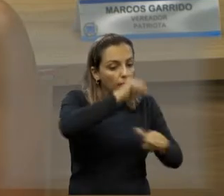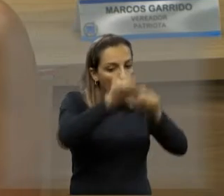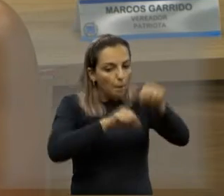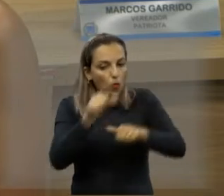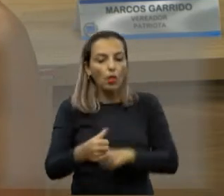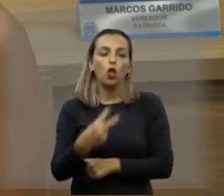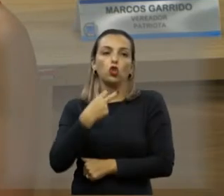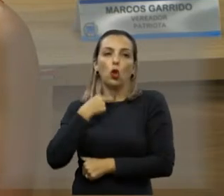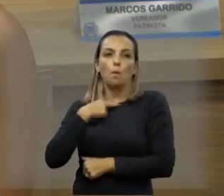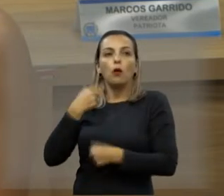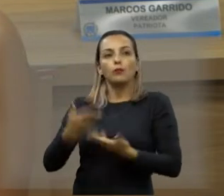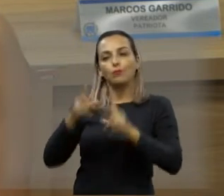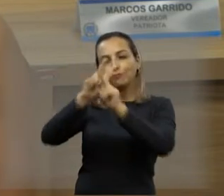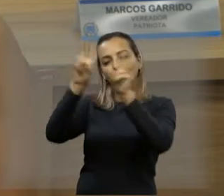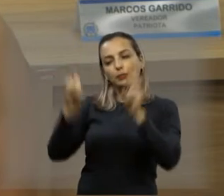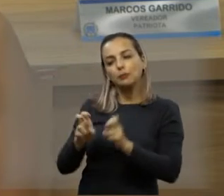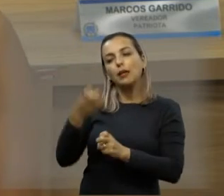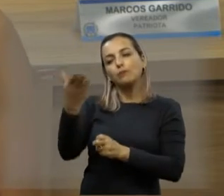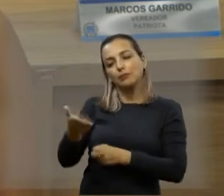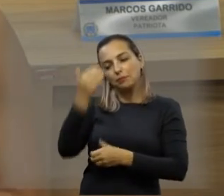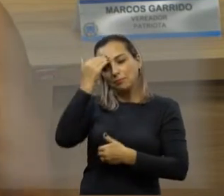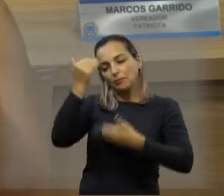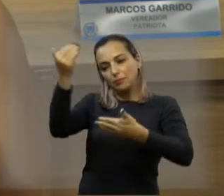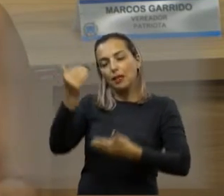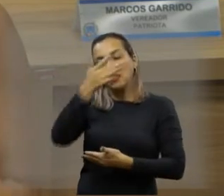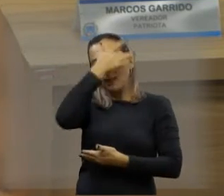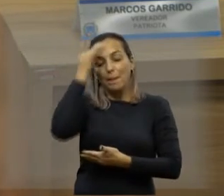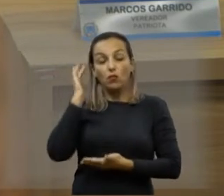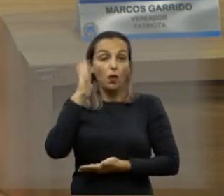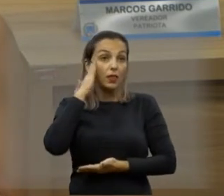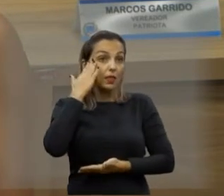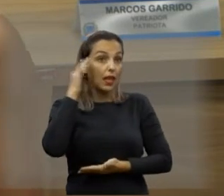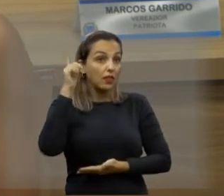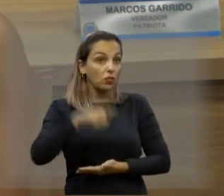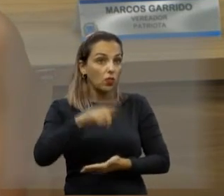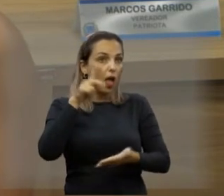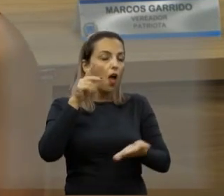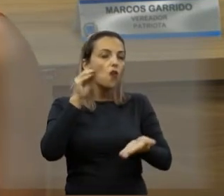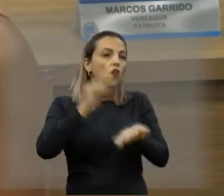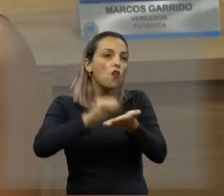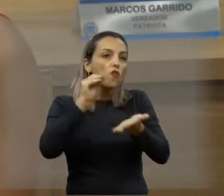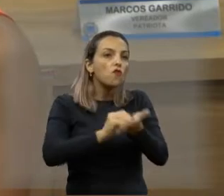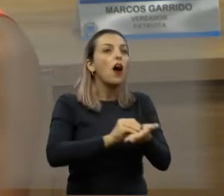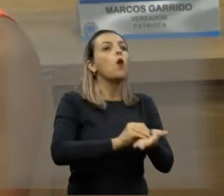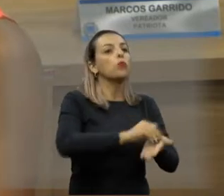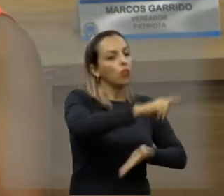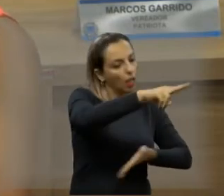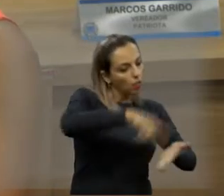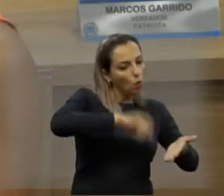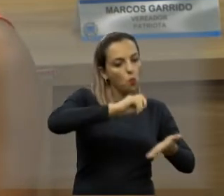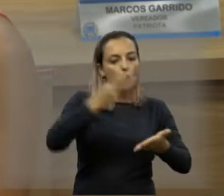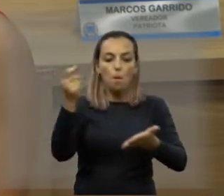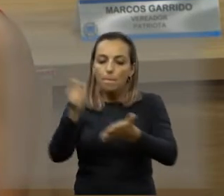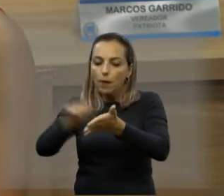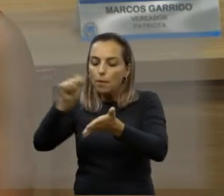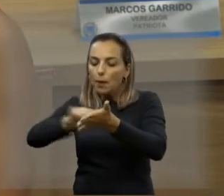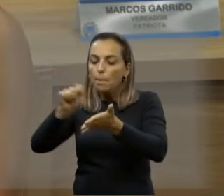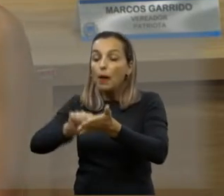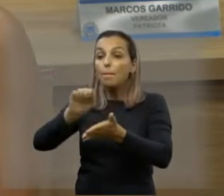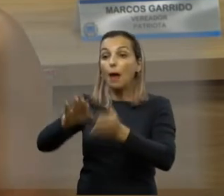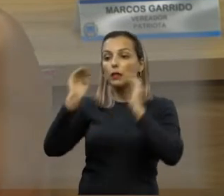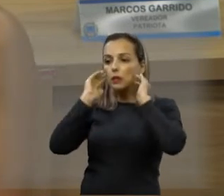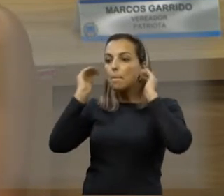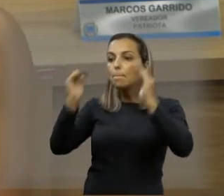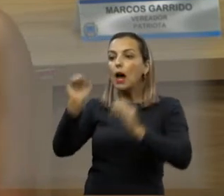ressaltar só essa questão agradecendo a sua presença para que as pessoas entendam que não foi por falta de leitura ou correção Mas é por respeito as